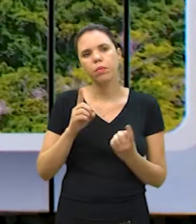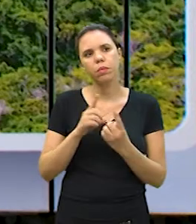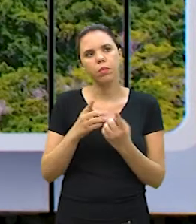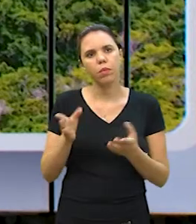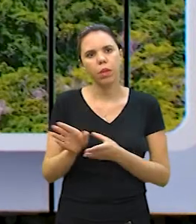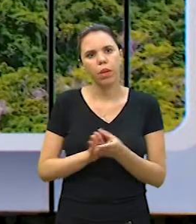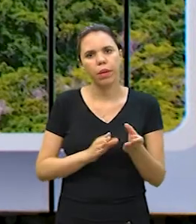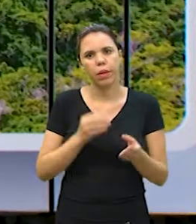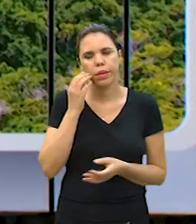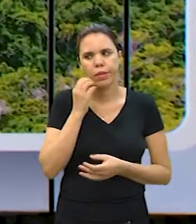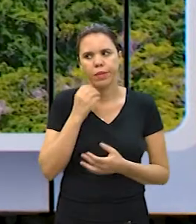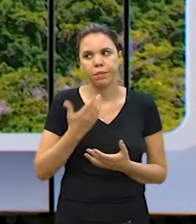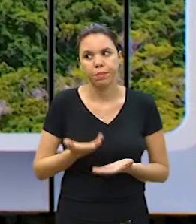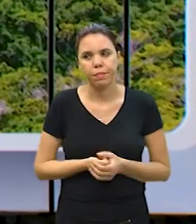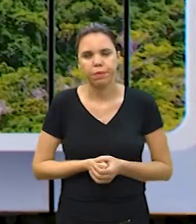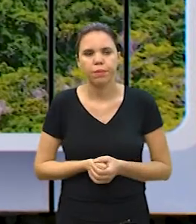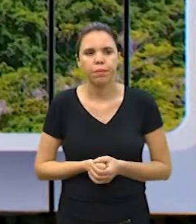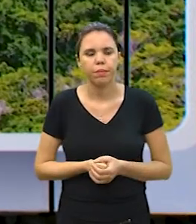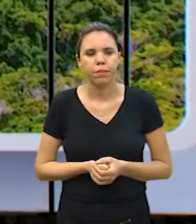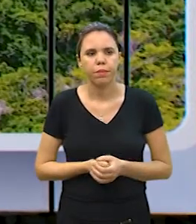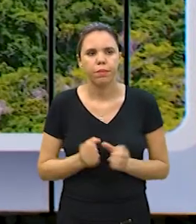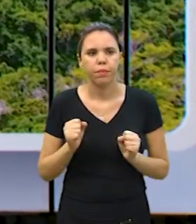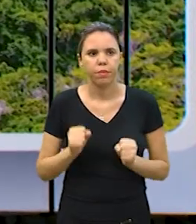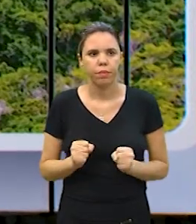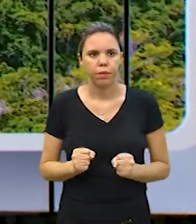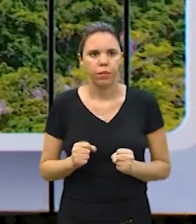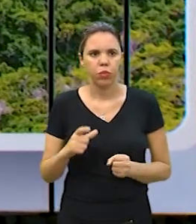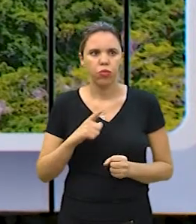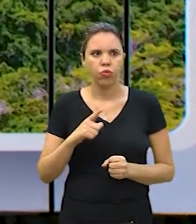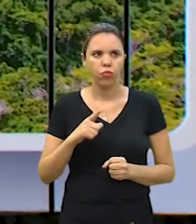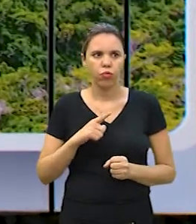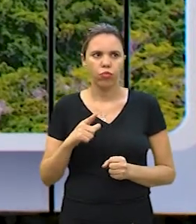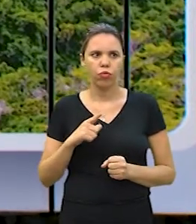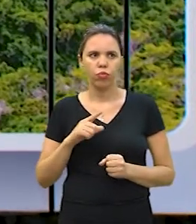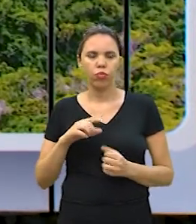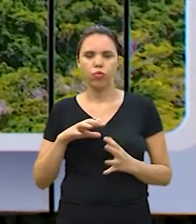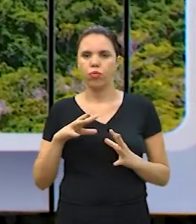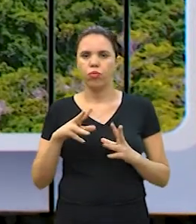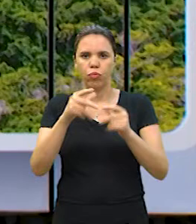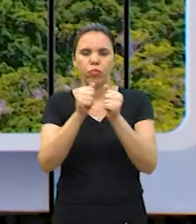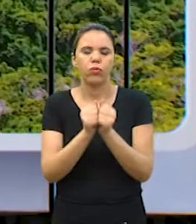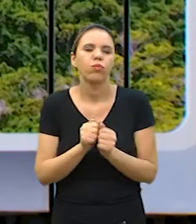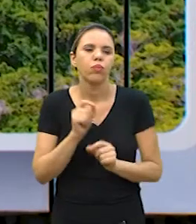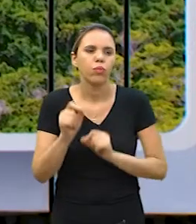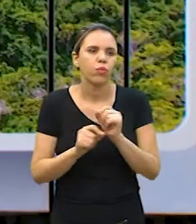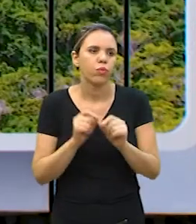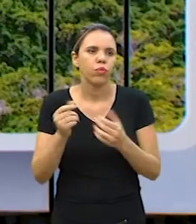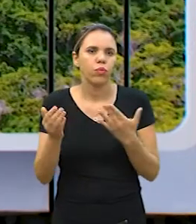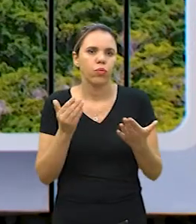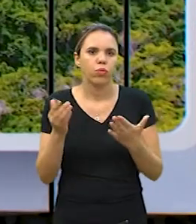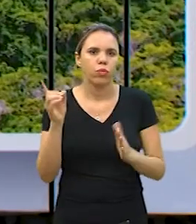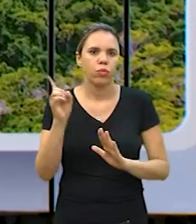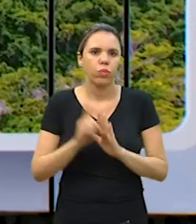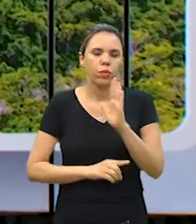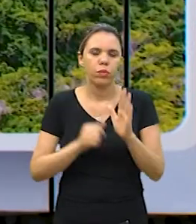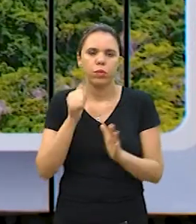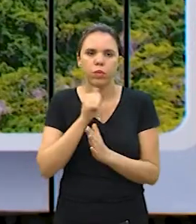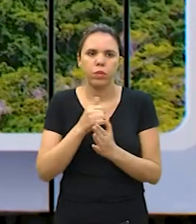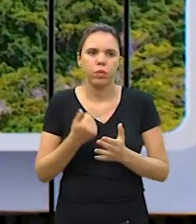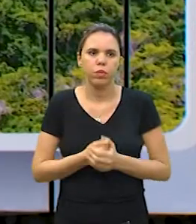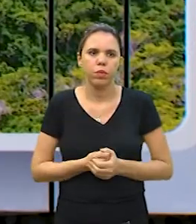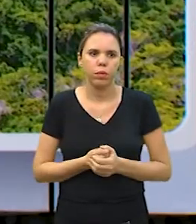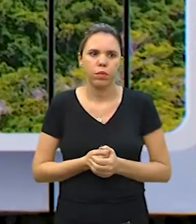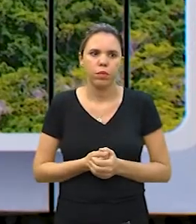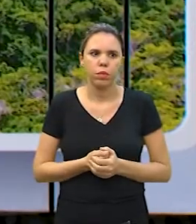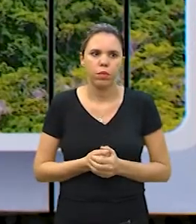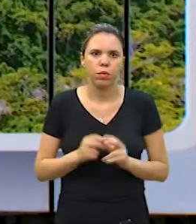esses serviços de orientação e tudo mais, mas que a gente possa ter uma orientação mais global de quais são os direitos da